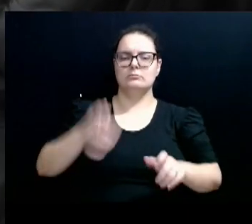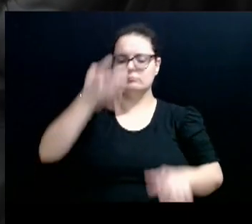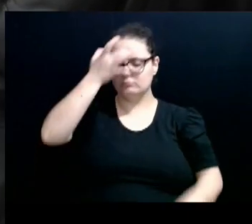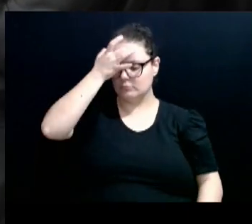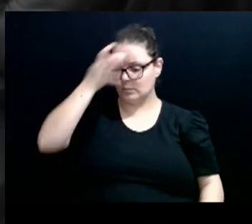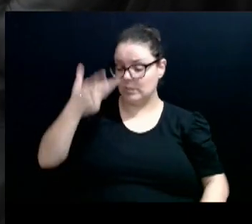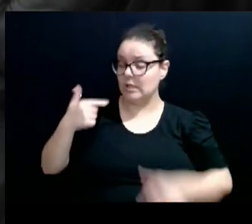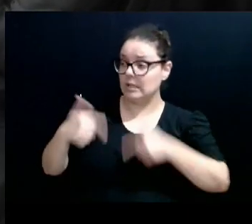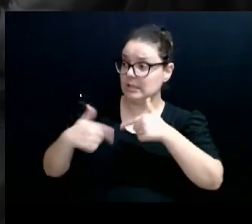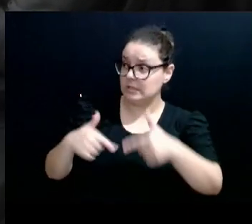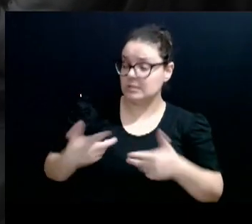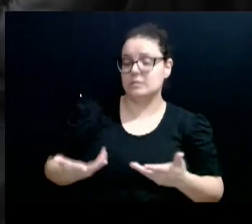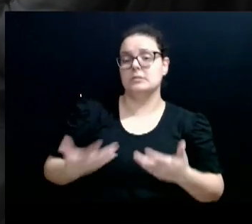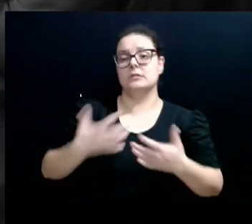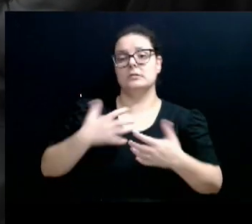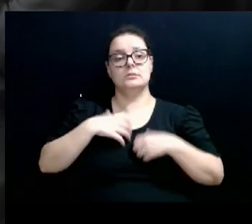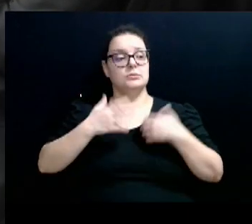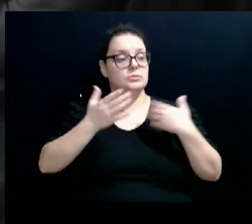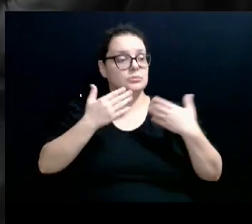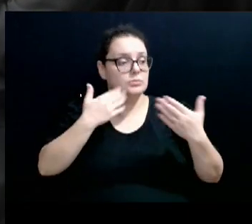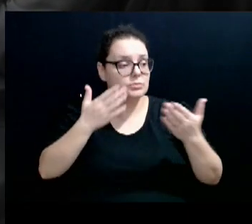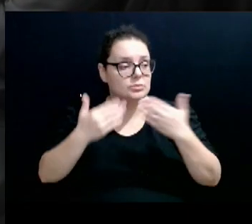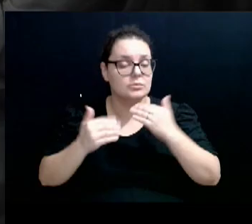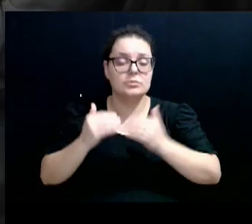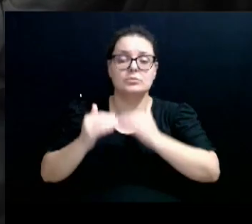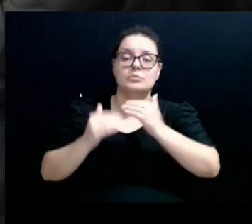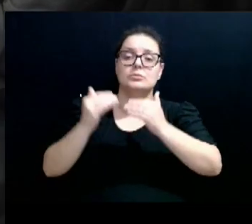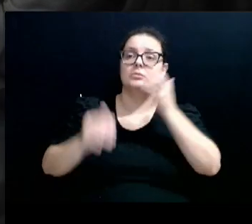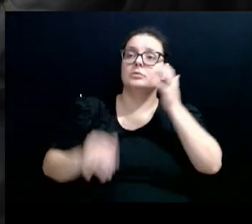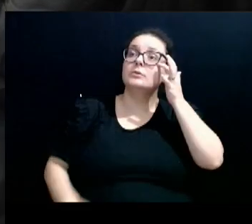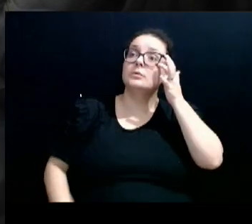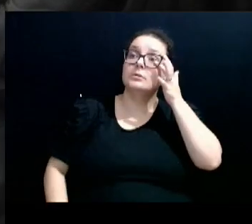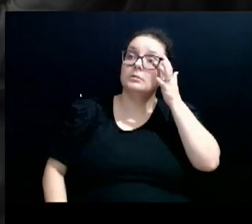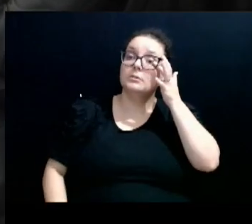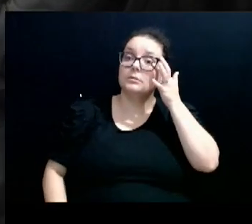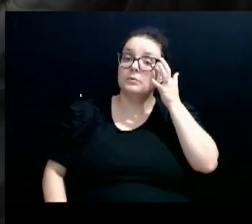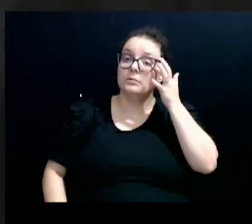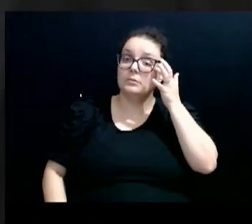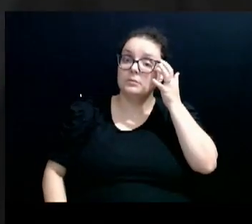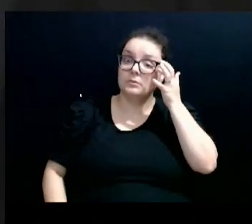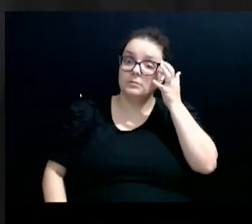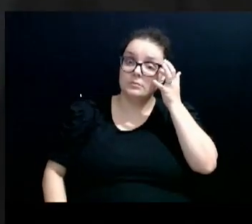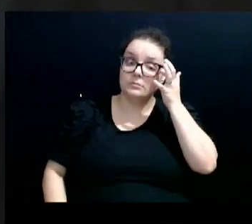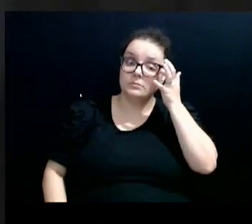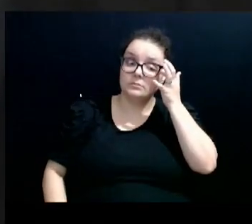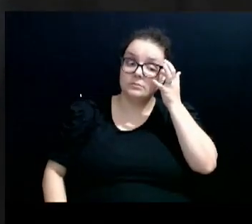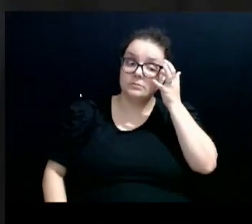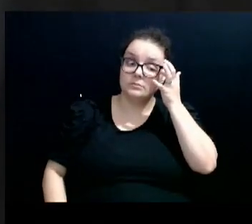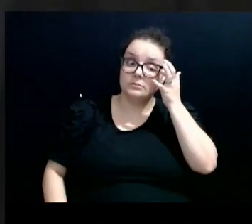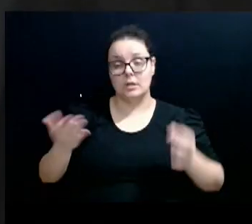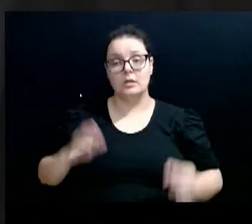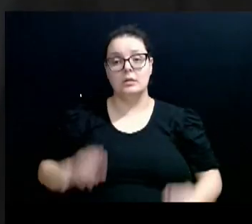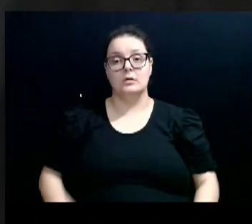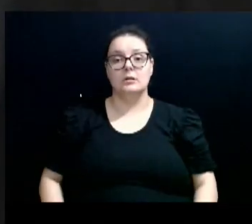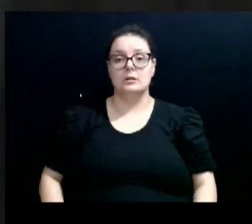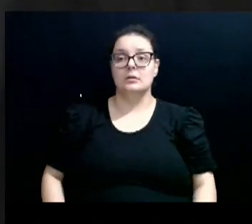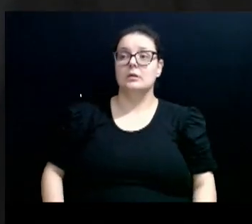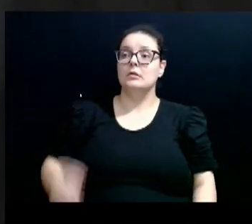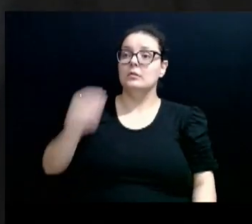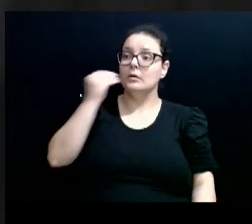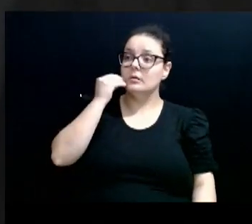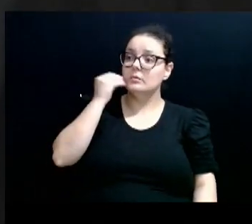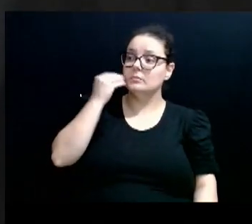de dialogar, de construir pontes, e falaram: não, vamos tentar fazer algo para ele ser